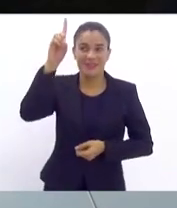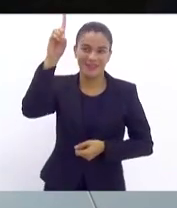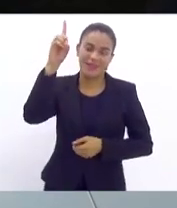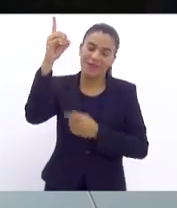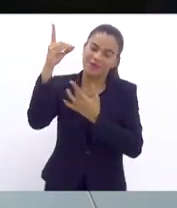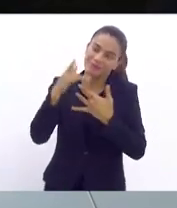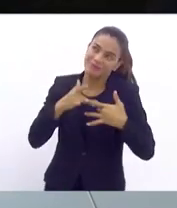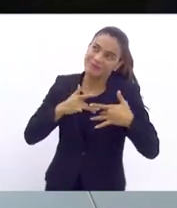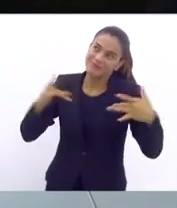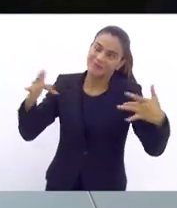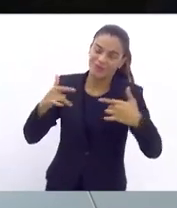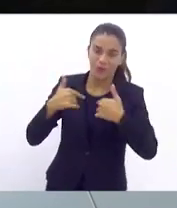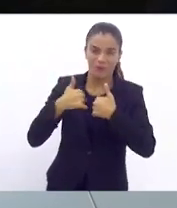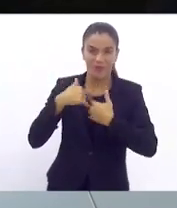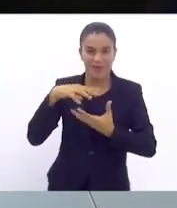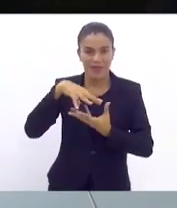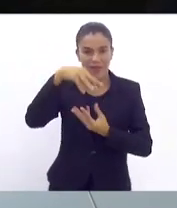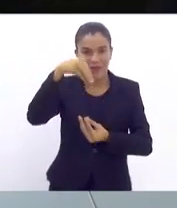era misericórdia